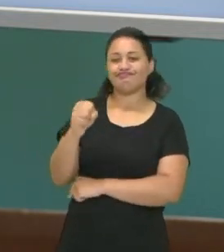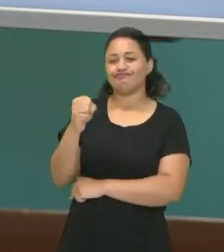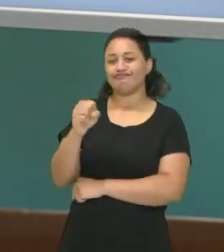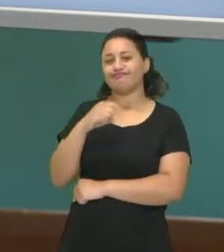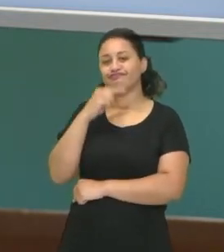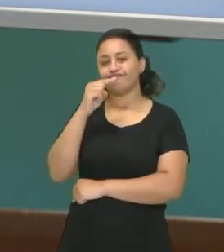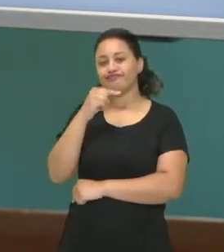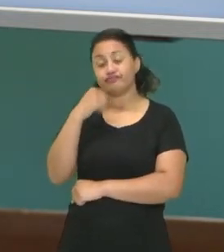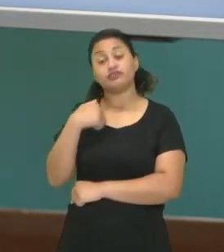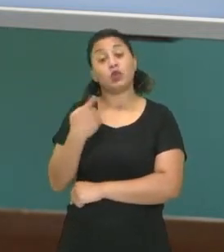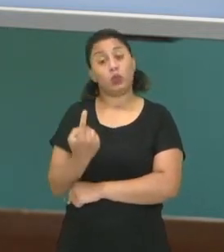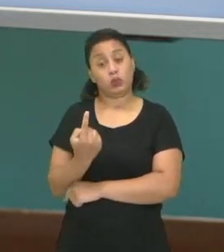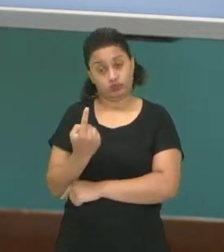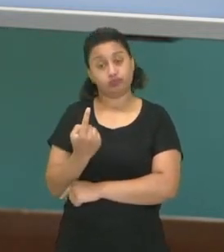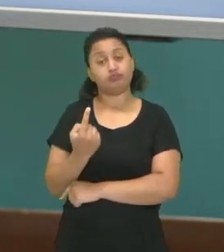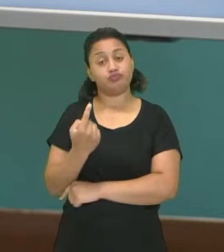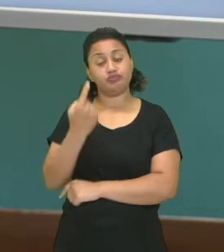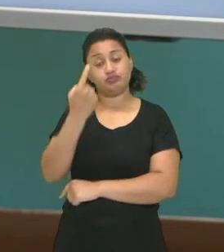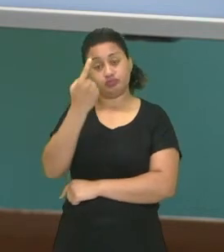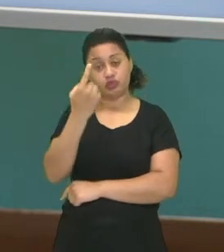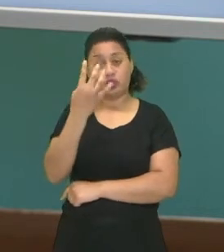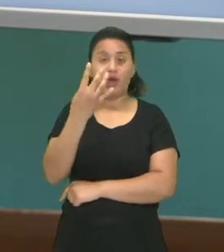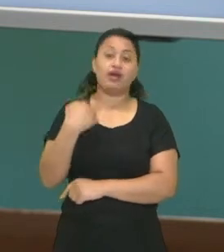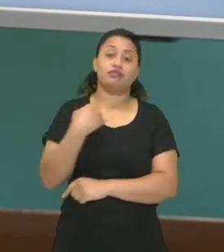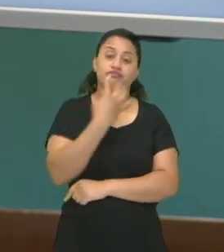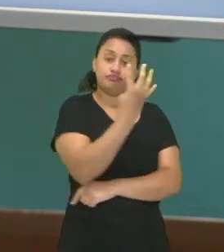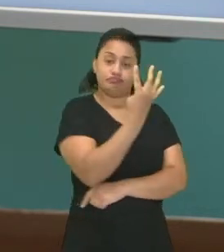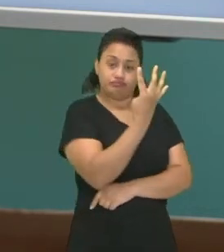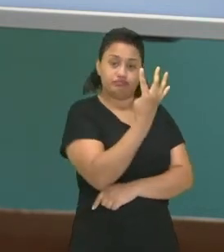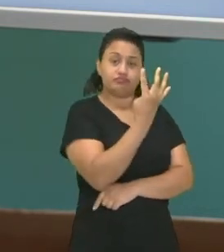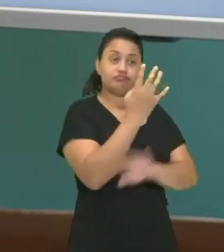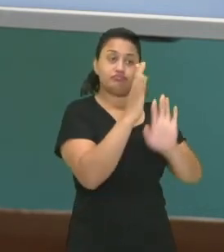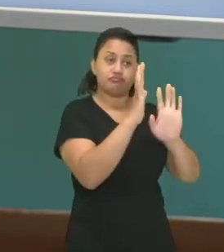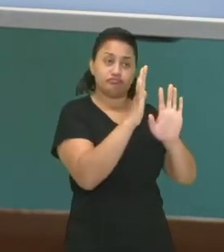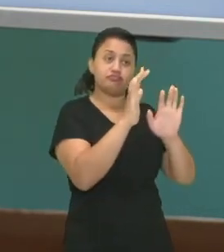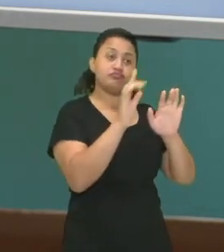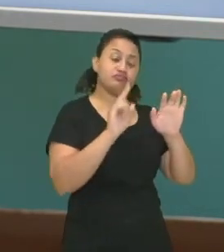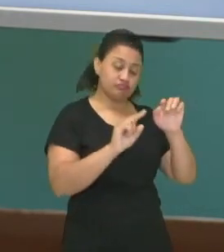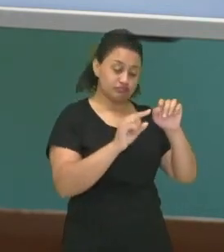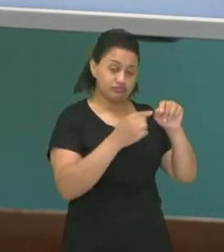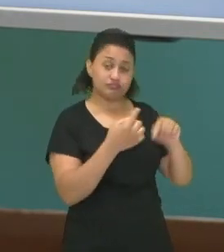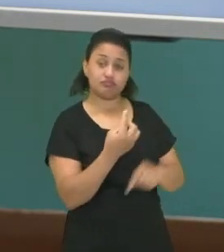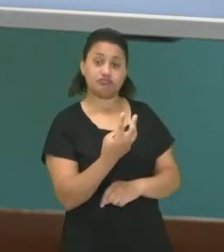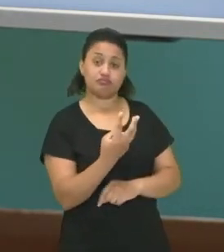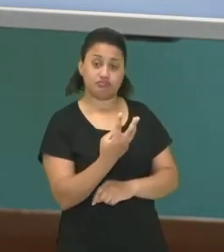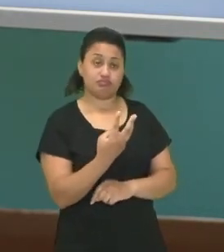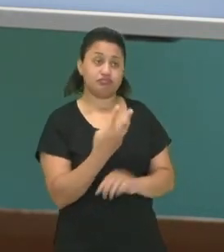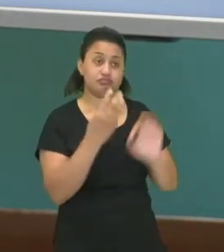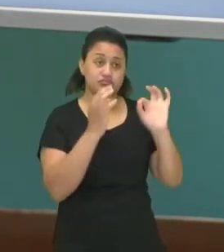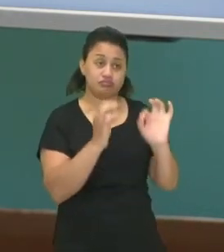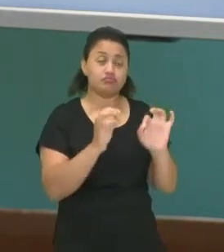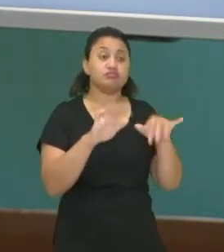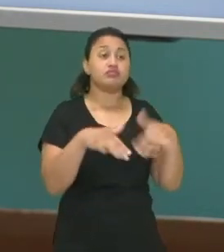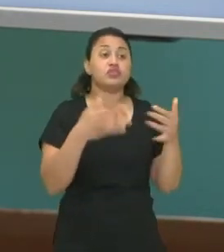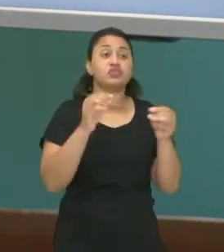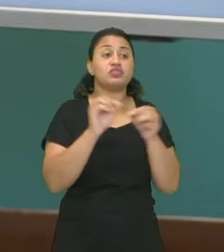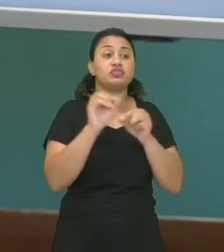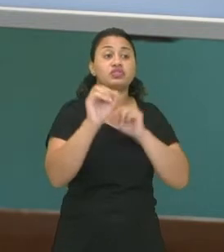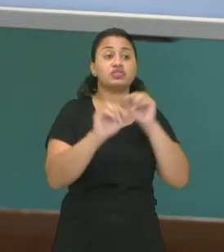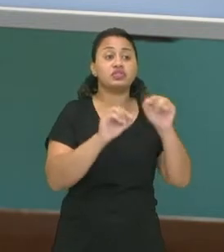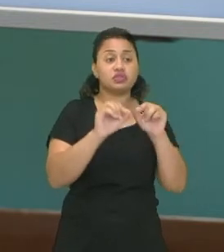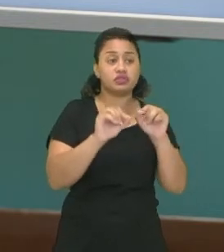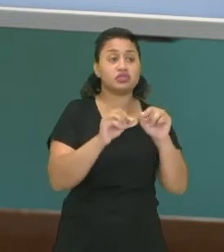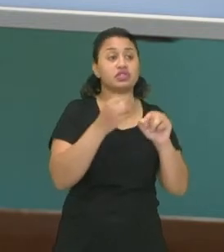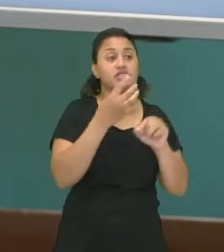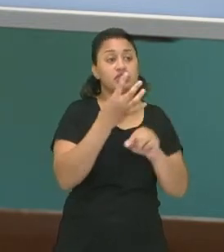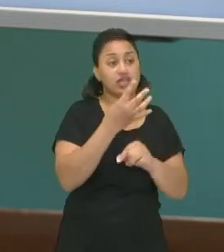1 mesmo. Então, multiplica lá. 1 vezes 4 é 4 e deixa ali, né, o nosso resto 6. Então, o que que a gente está fazendo, né? Dividimos